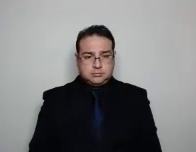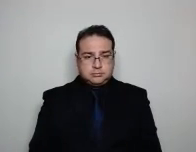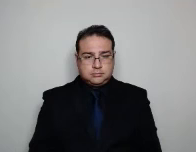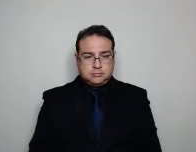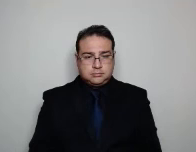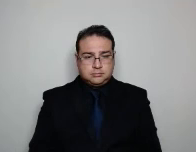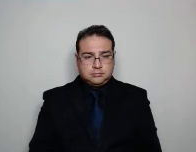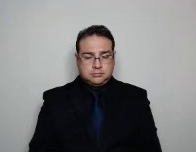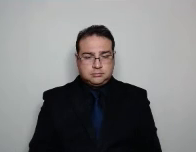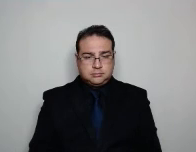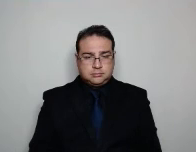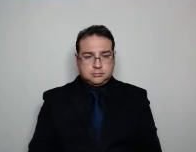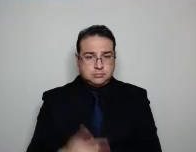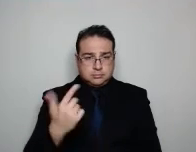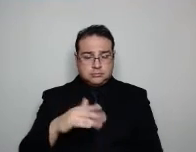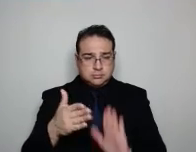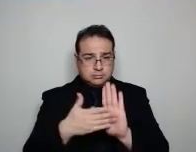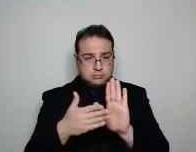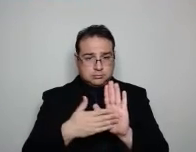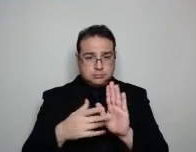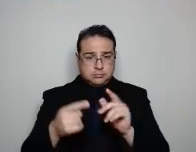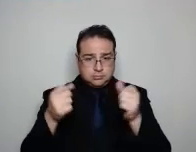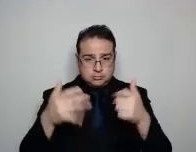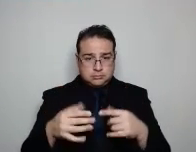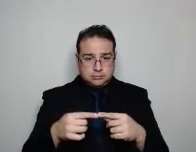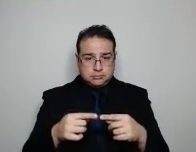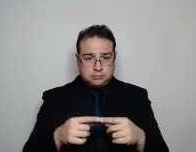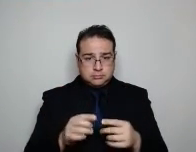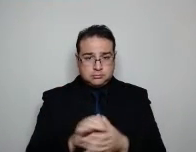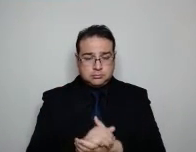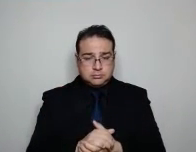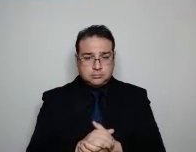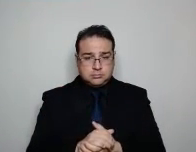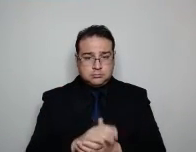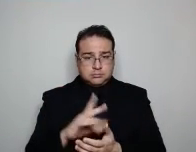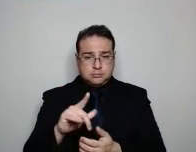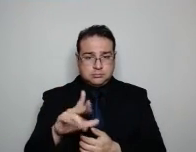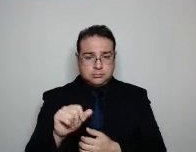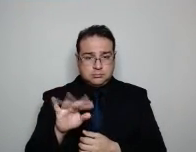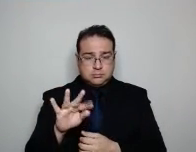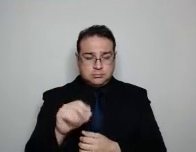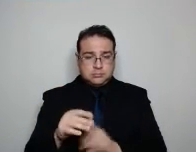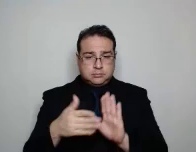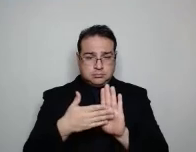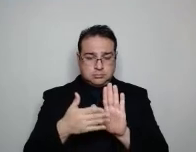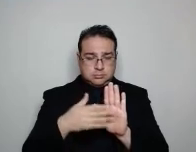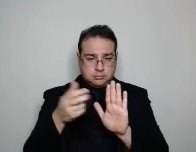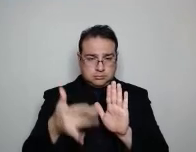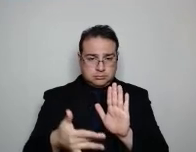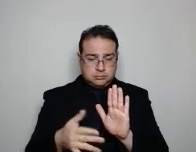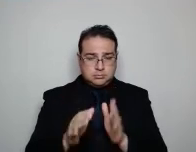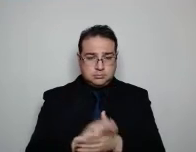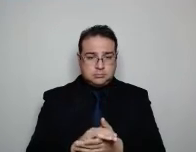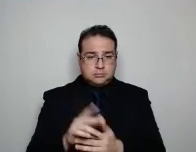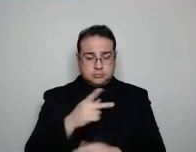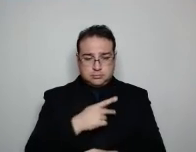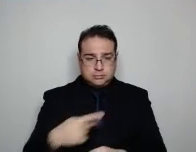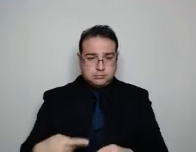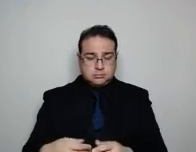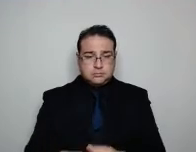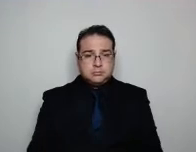Eu não tenho nenhuma proposição. O vereador Claudio Santos tem proposição? Senhor presidente,